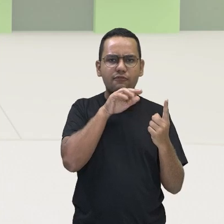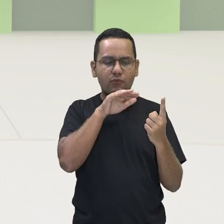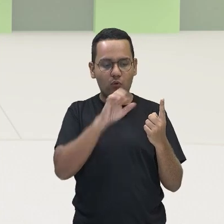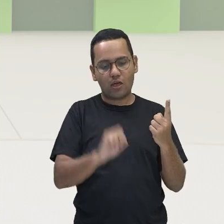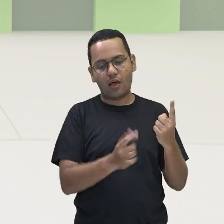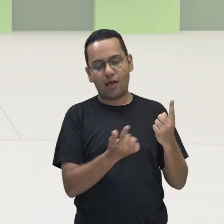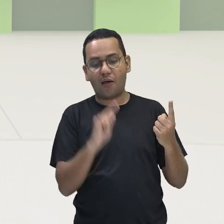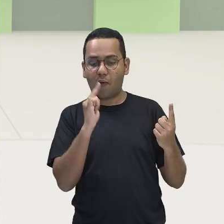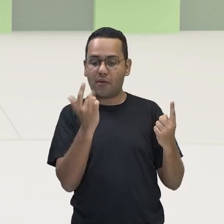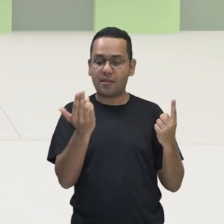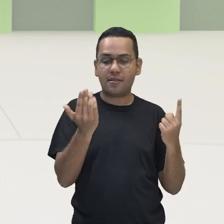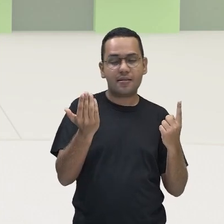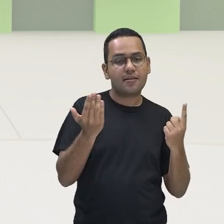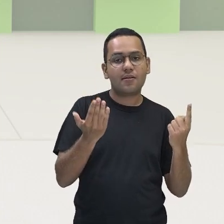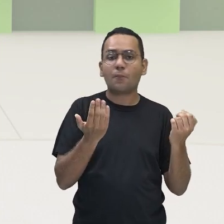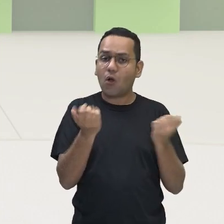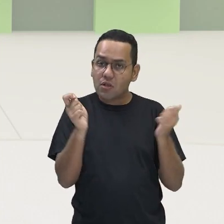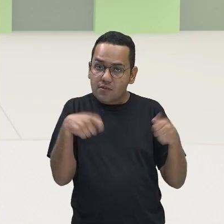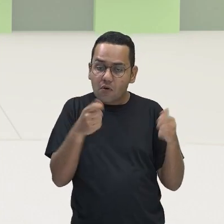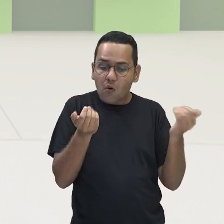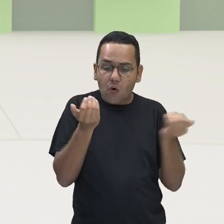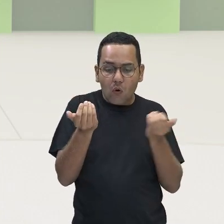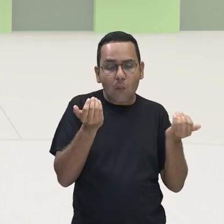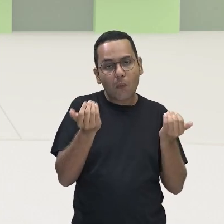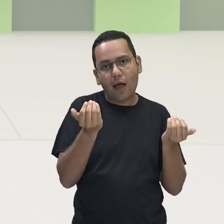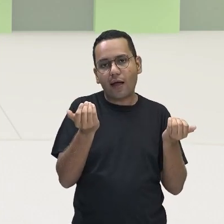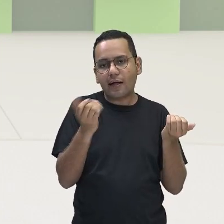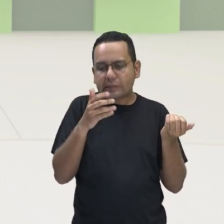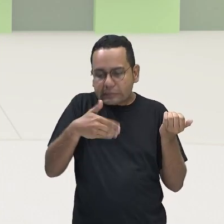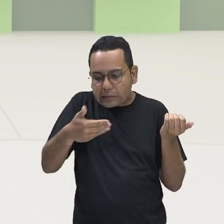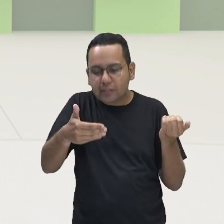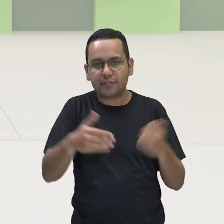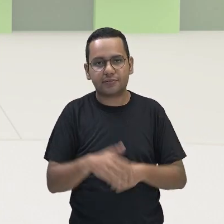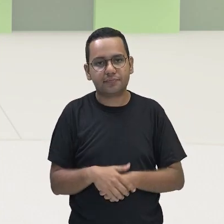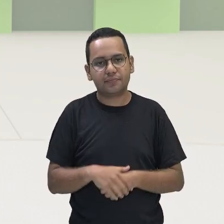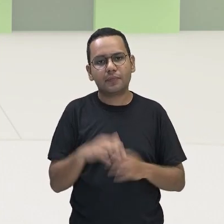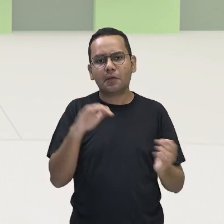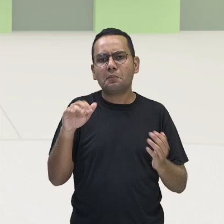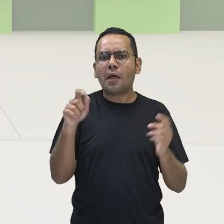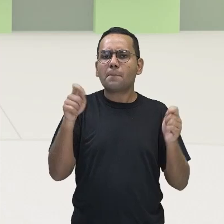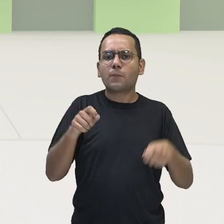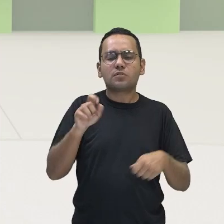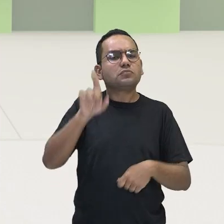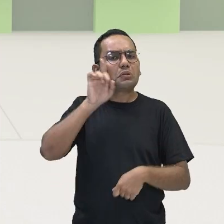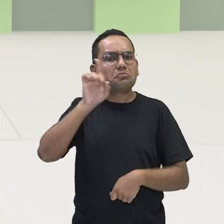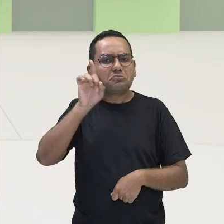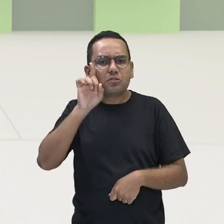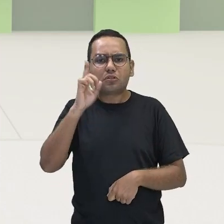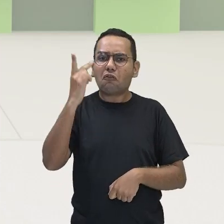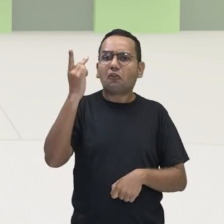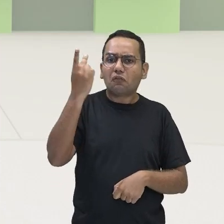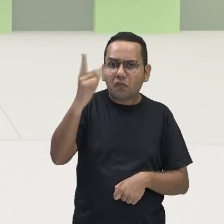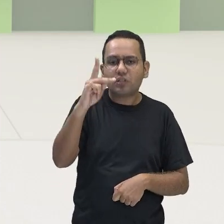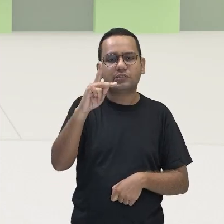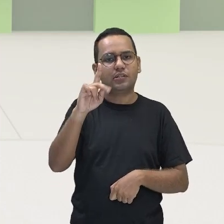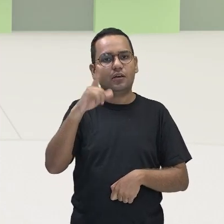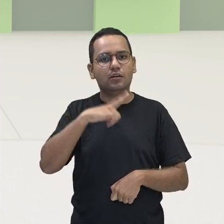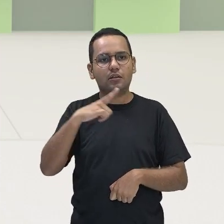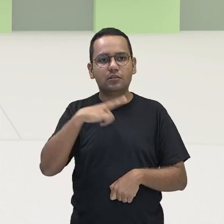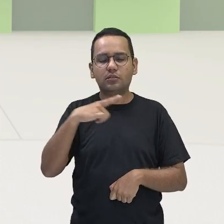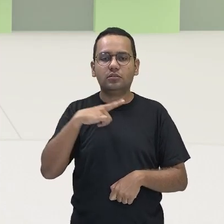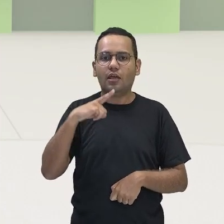Isso no nosso dia a dia, quando nós somos leigos ali e estamos testando algo do nosso dia a